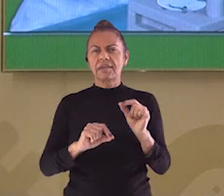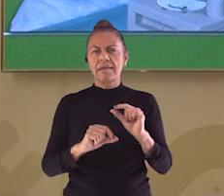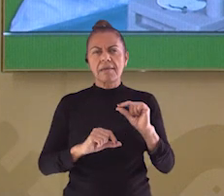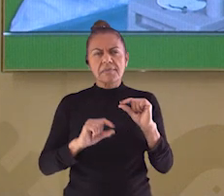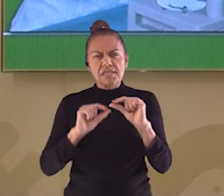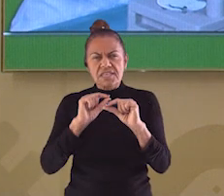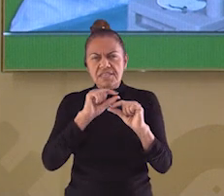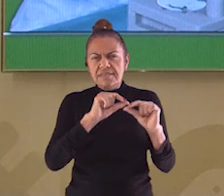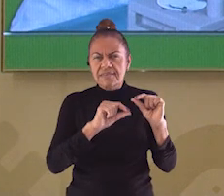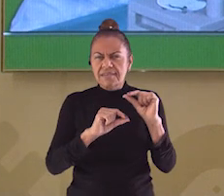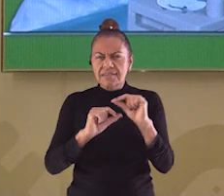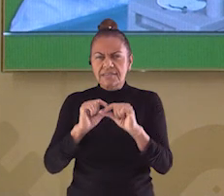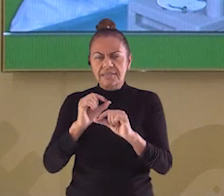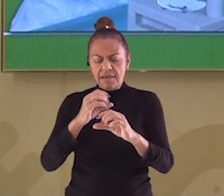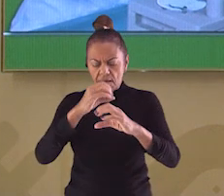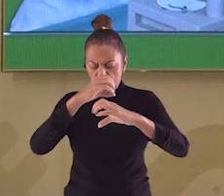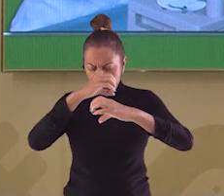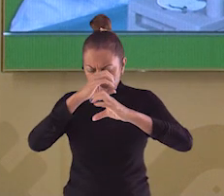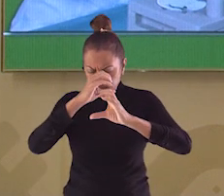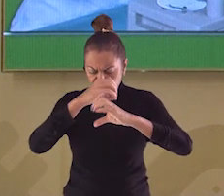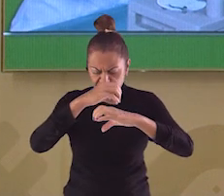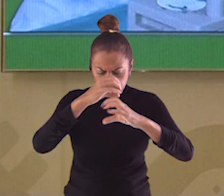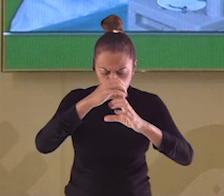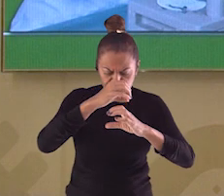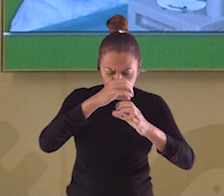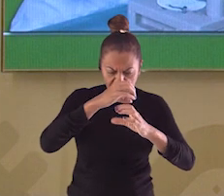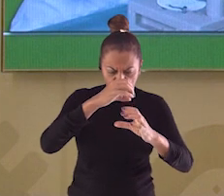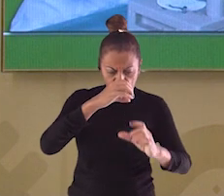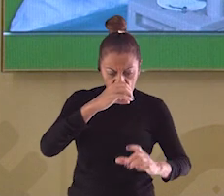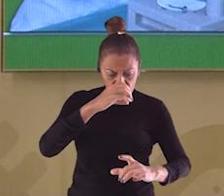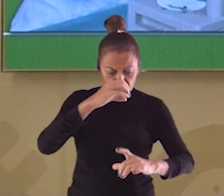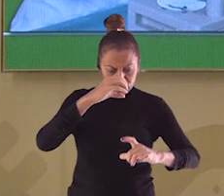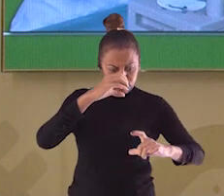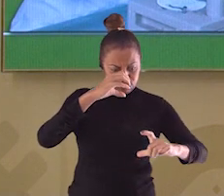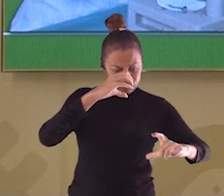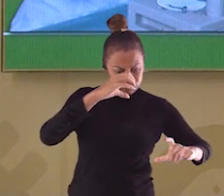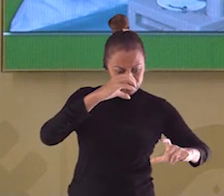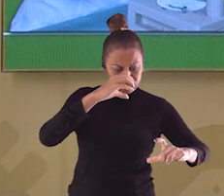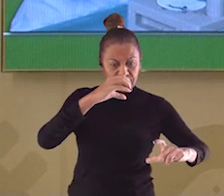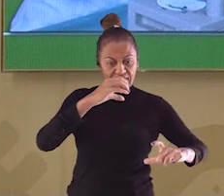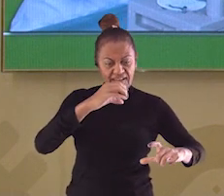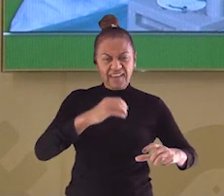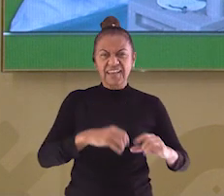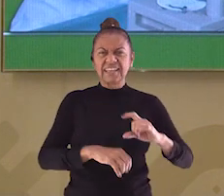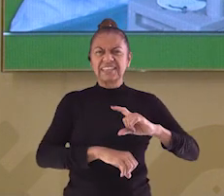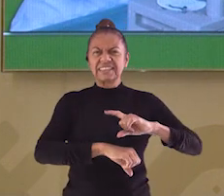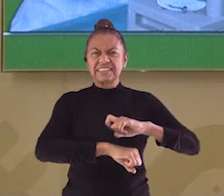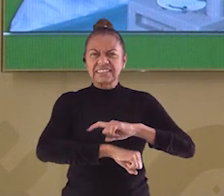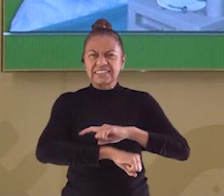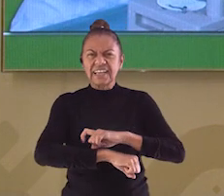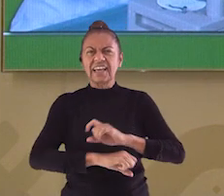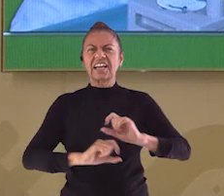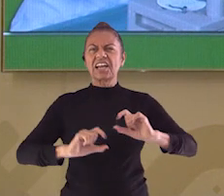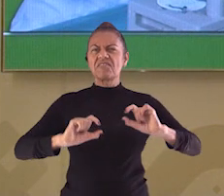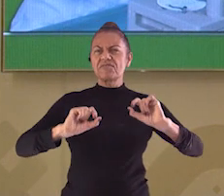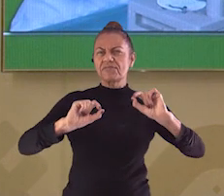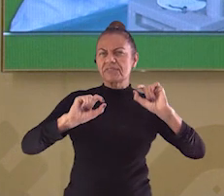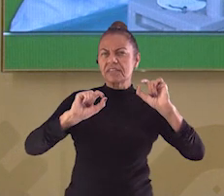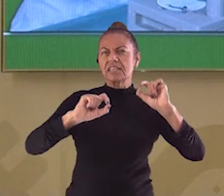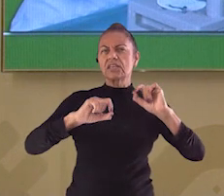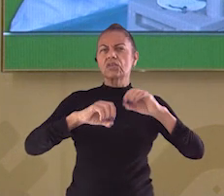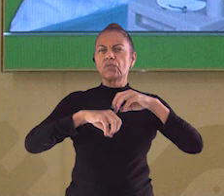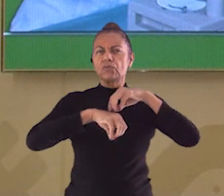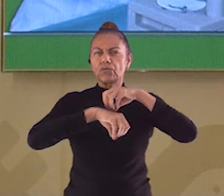tamanho reduzido, como é o caso de células e micro-organismos, como vírus, fungos